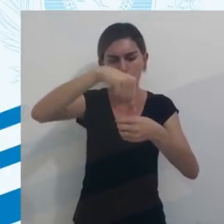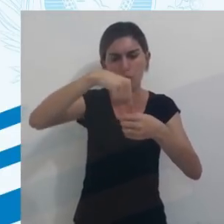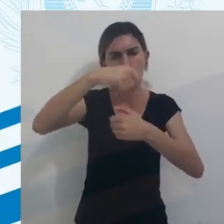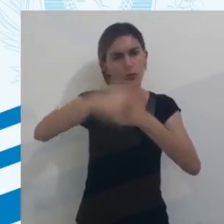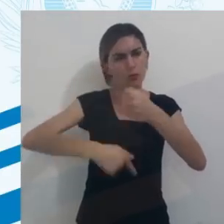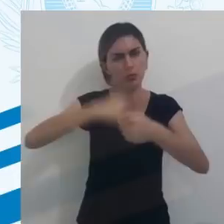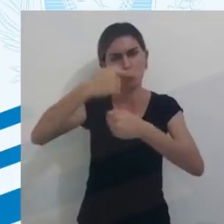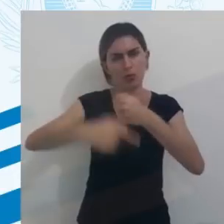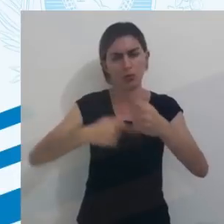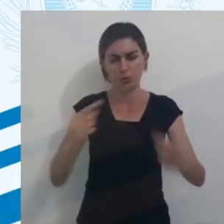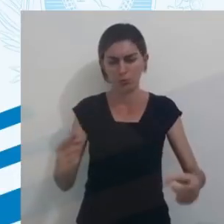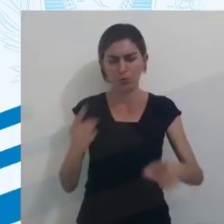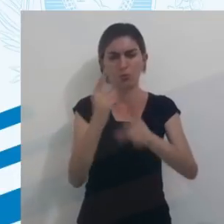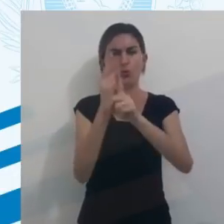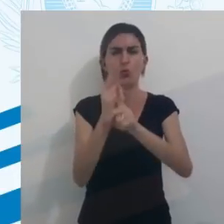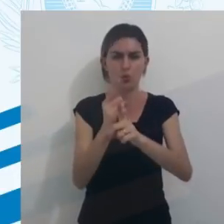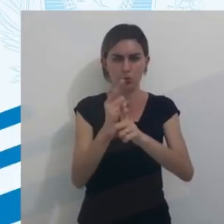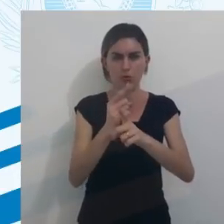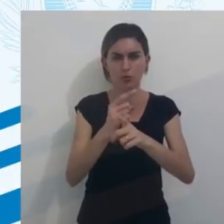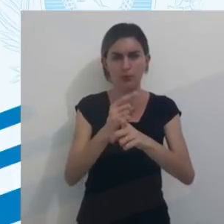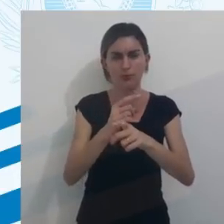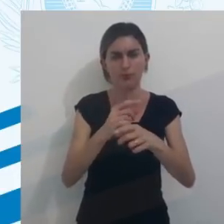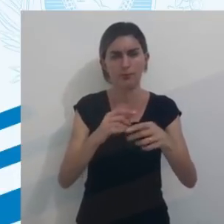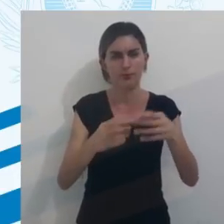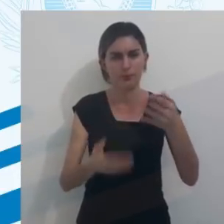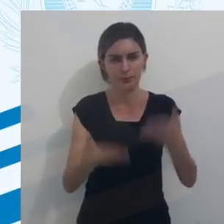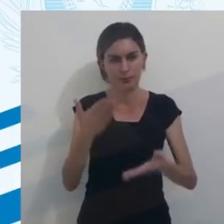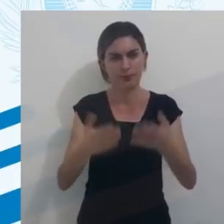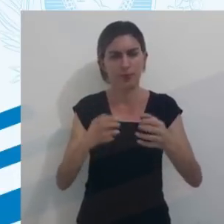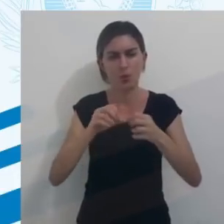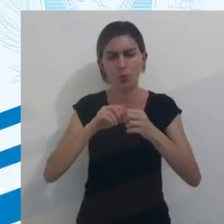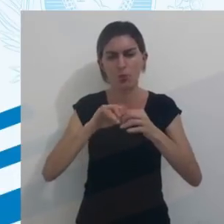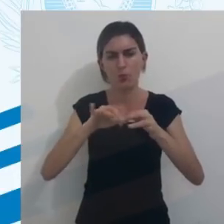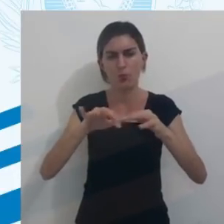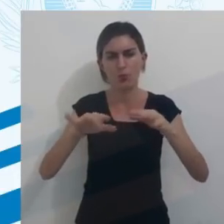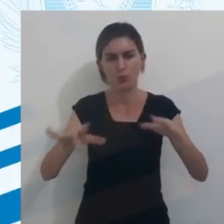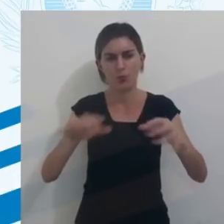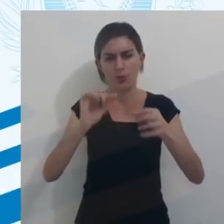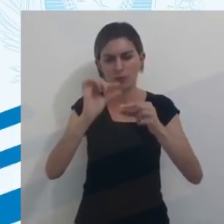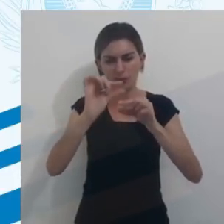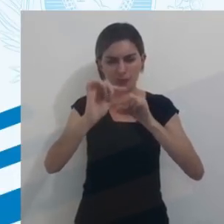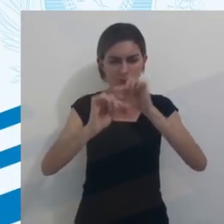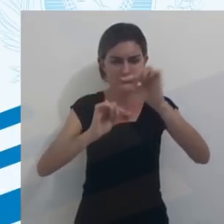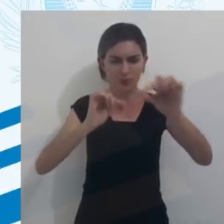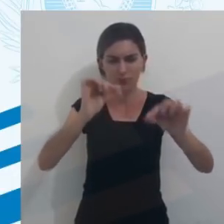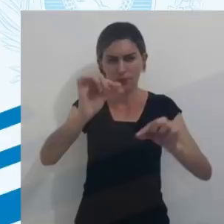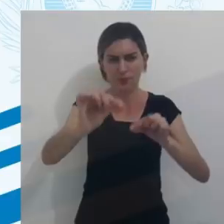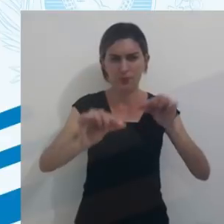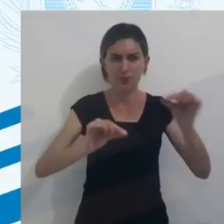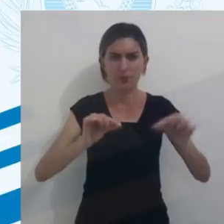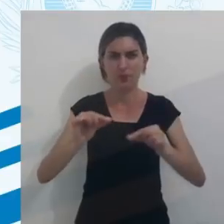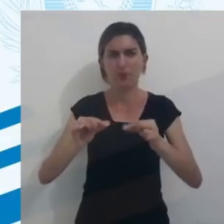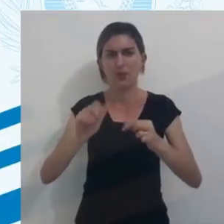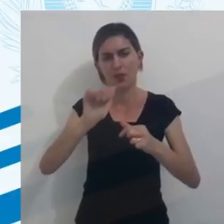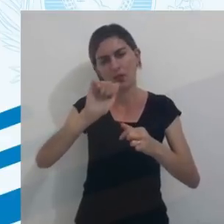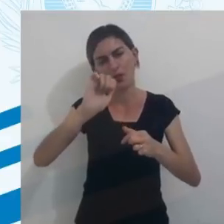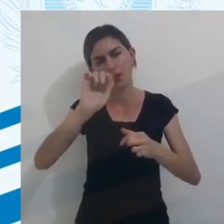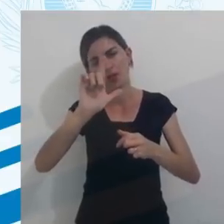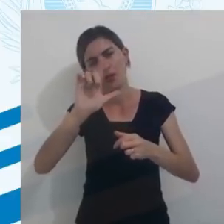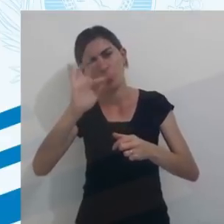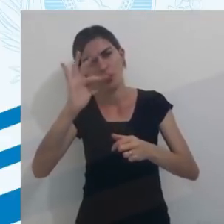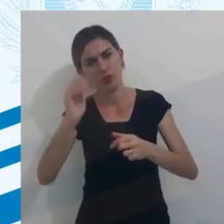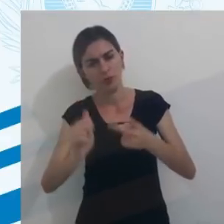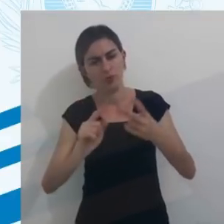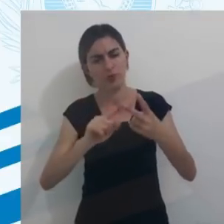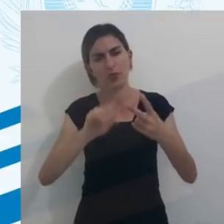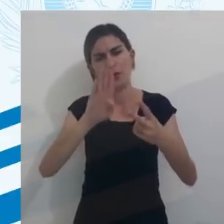átomo, quando ele se encontra instável. E daí ele vai liberar aquelas partículas, as partículas alfa,